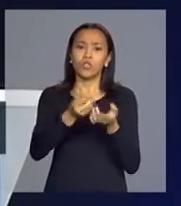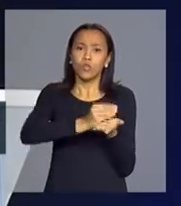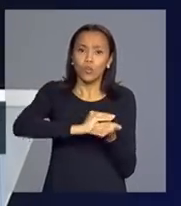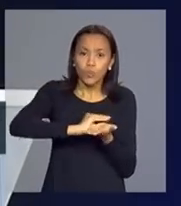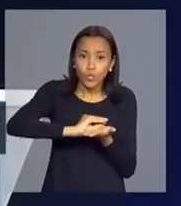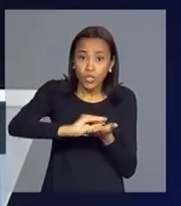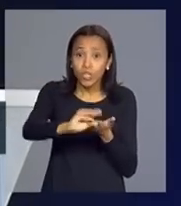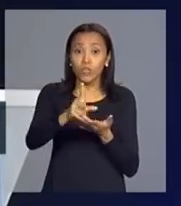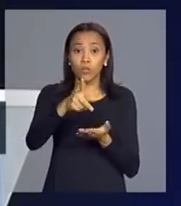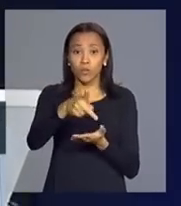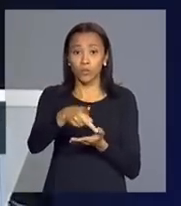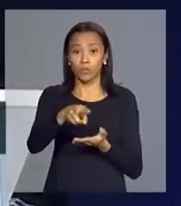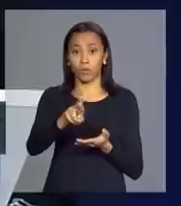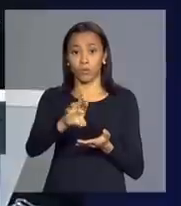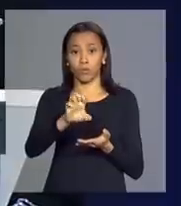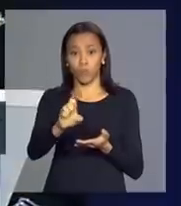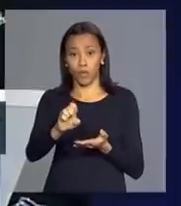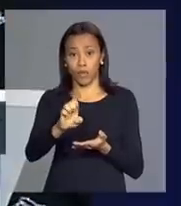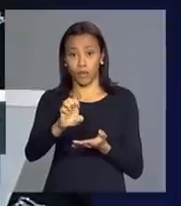do pré-sal,